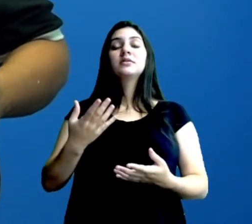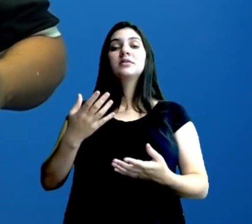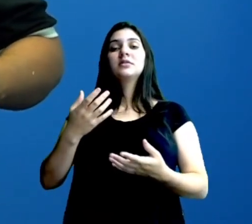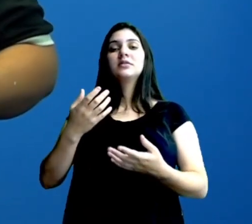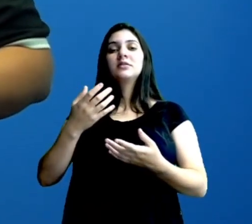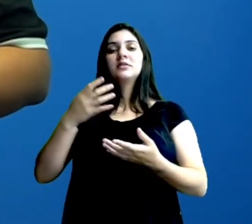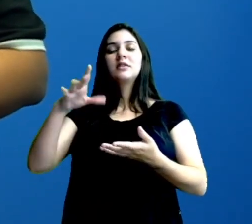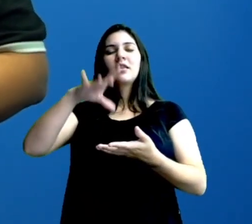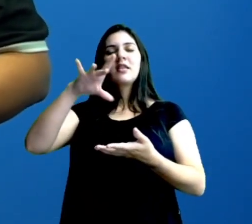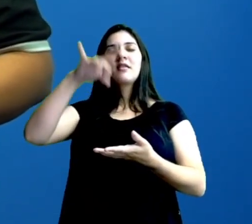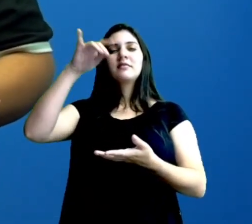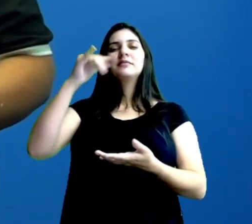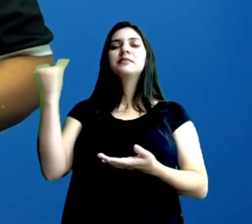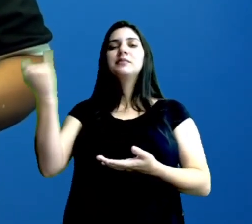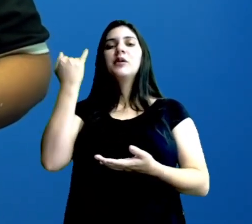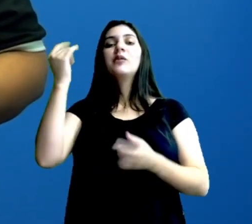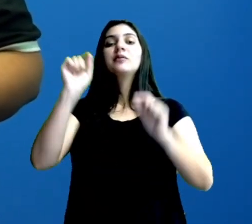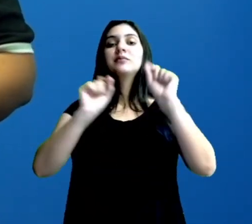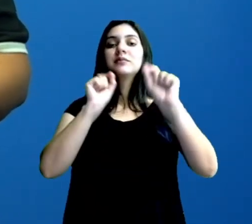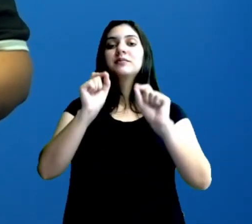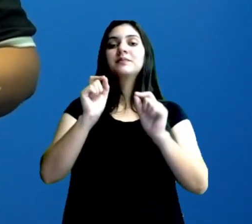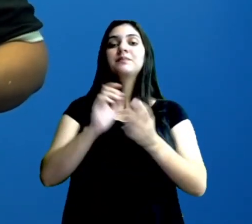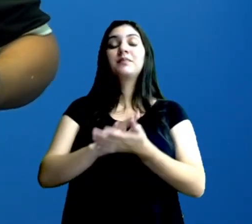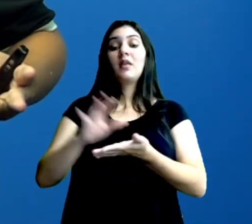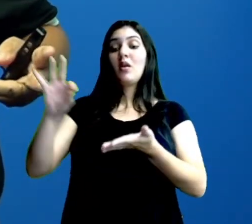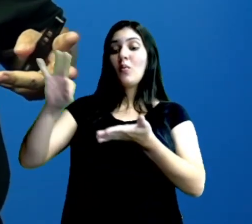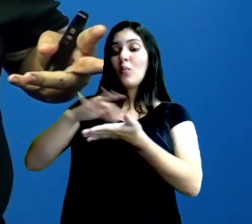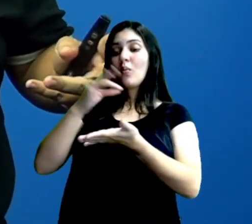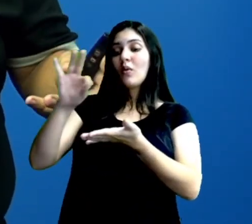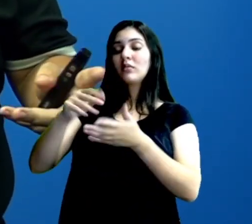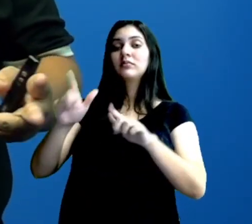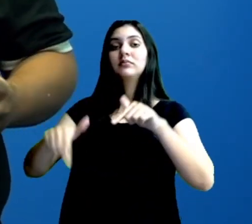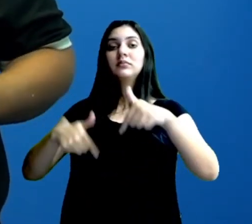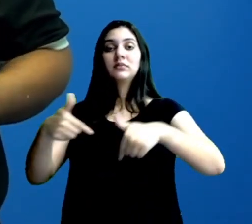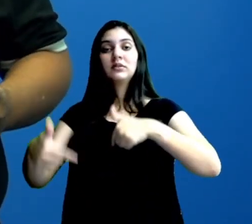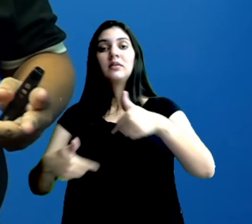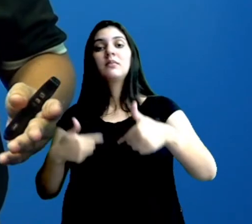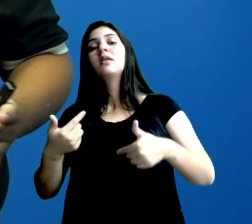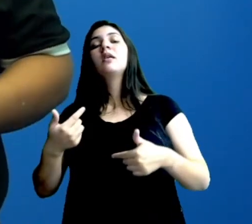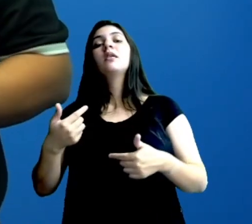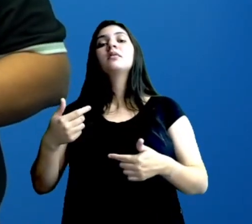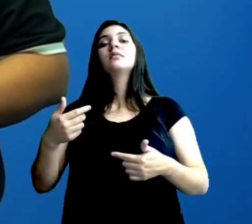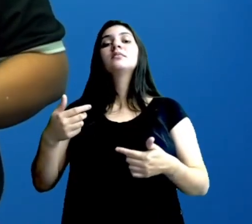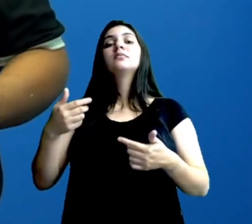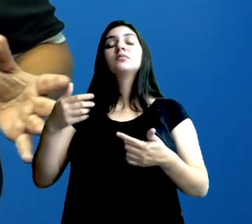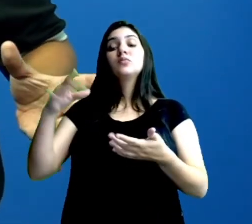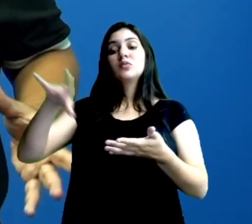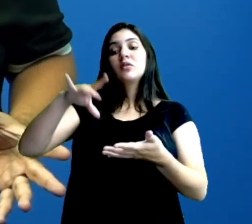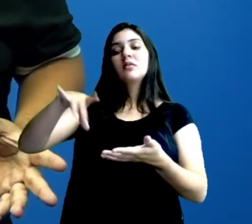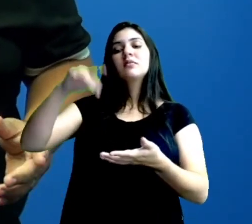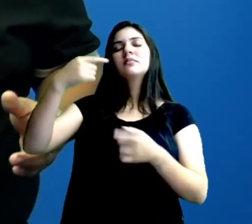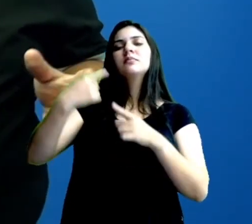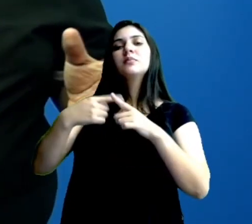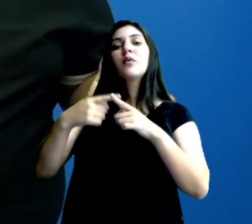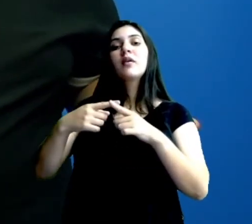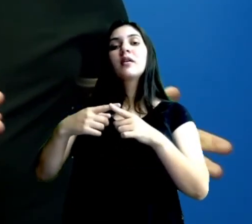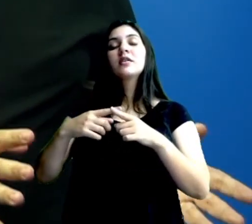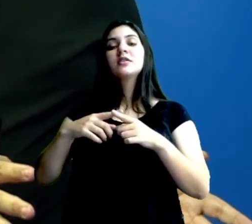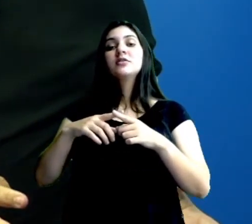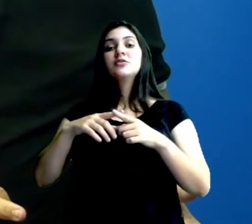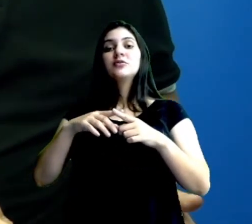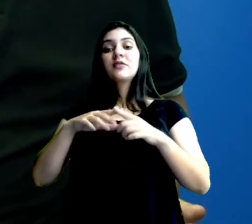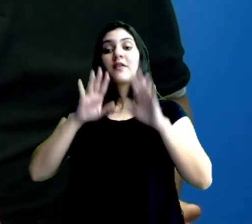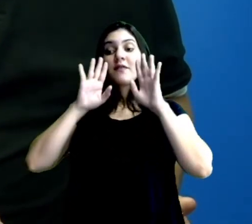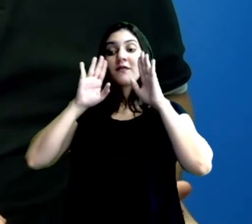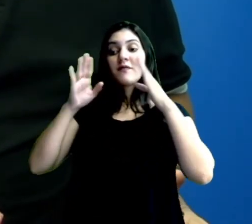fantasiosos. É muito importante, no caso, o autor trabalhar com esses elementos fantasiosos, porque isso atrai o